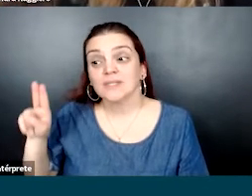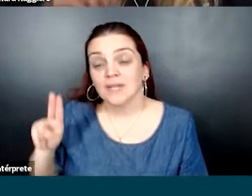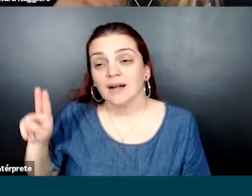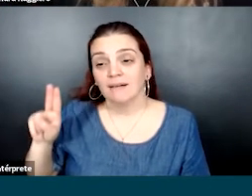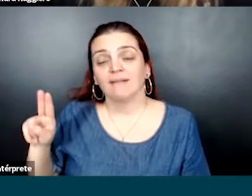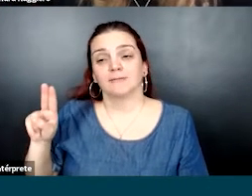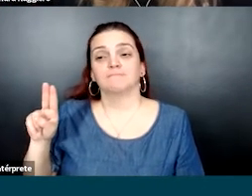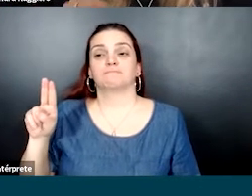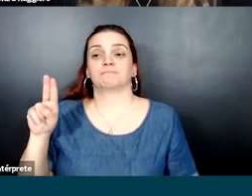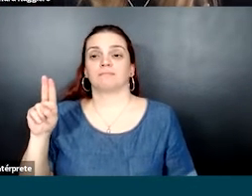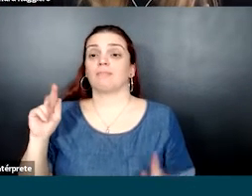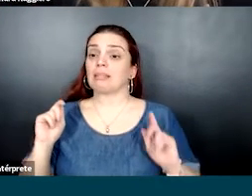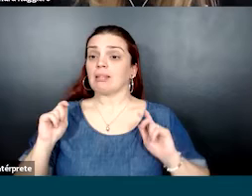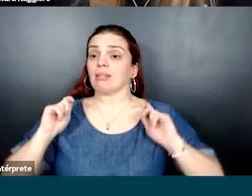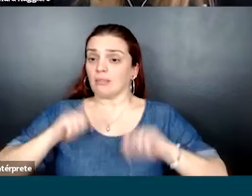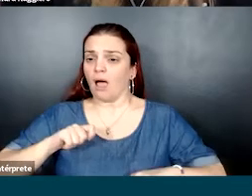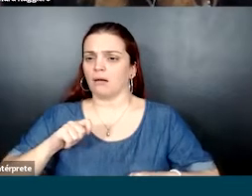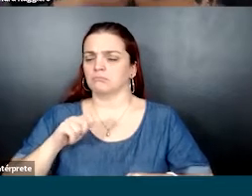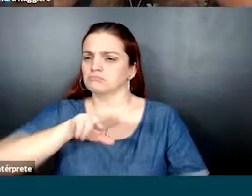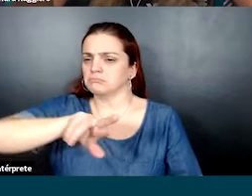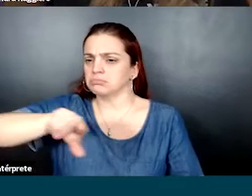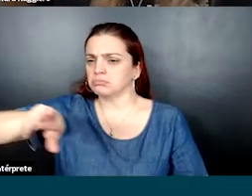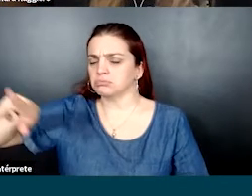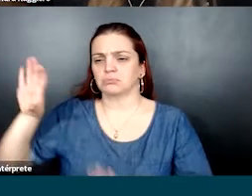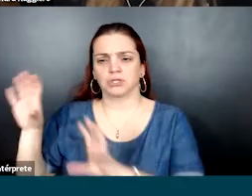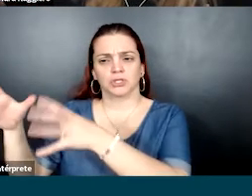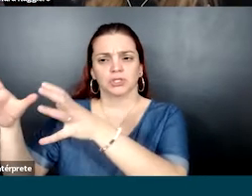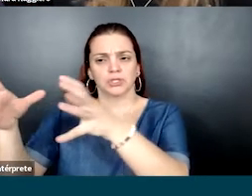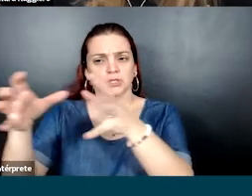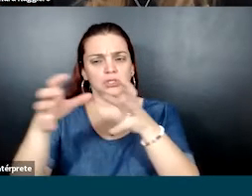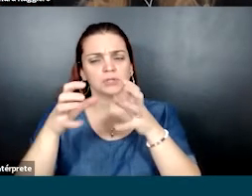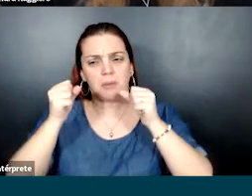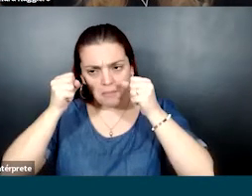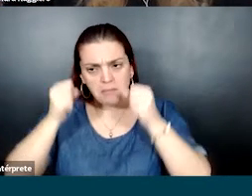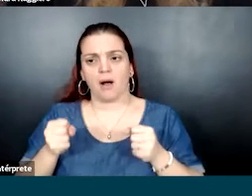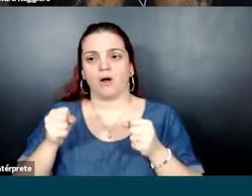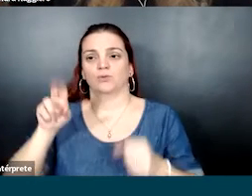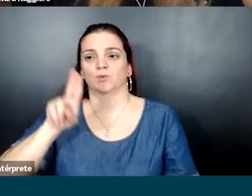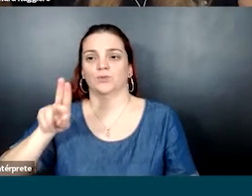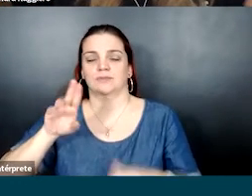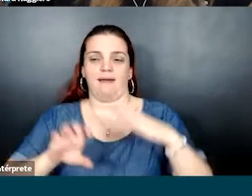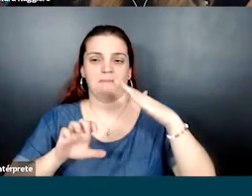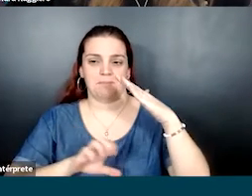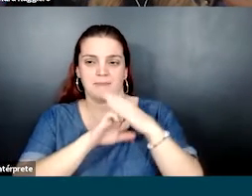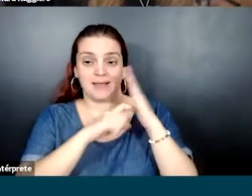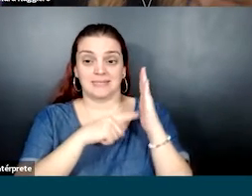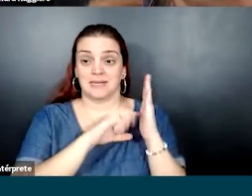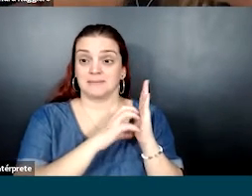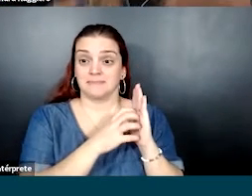utilizável, que poderia, então, ser consumida por diferentes times, né, daquela